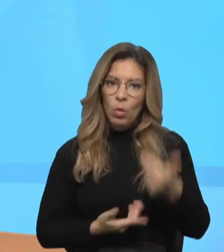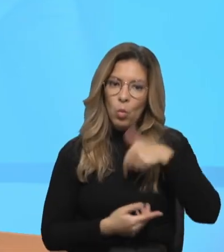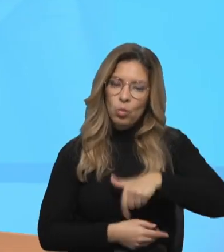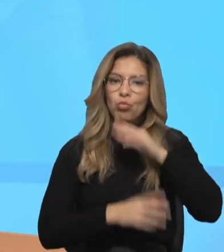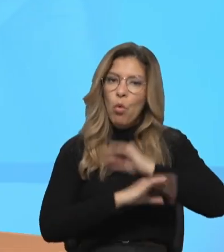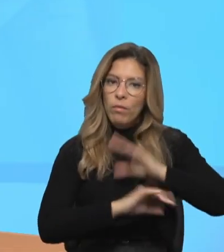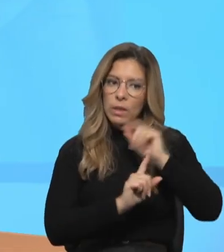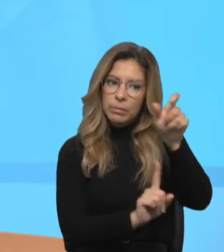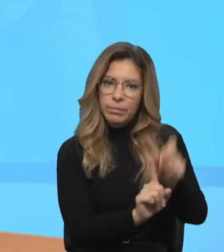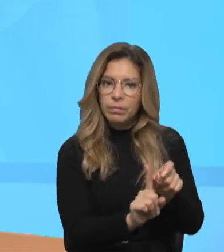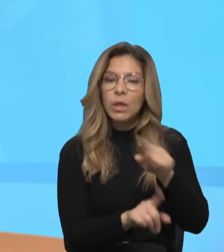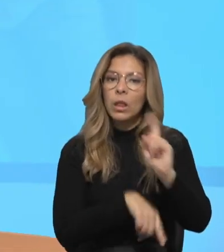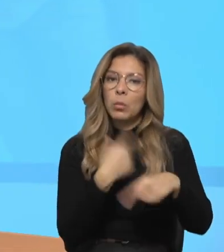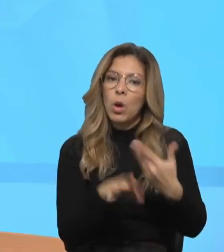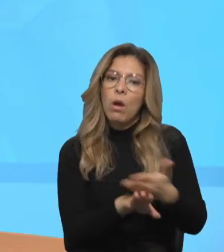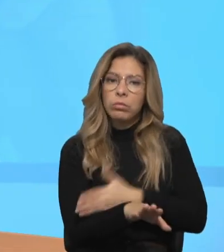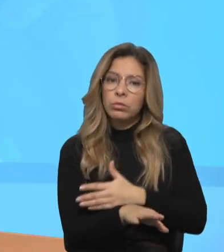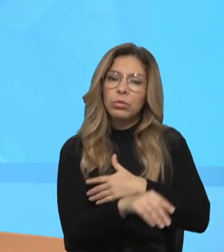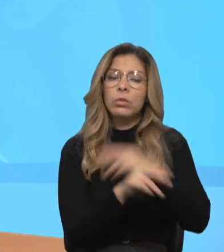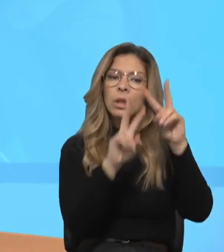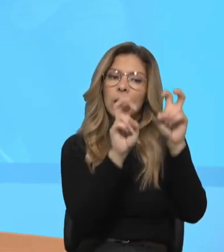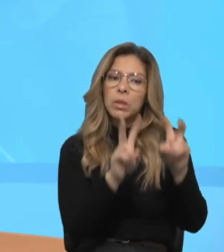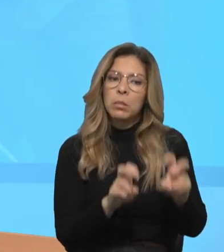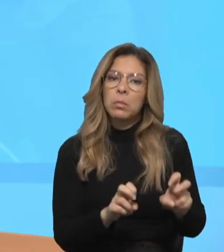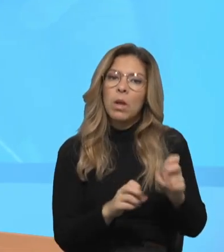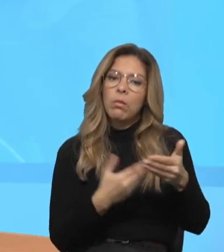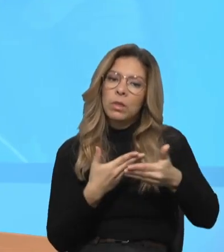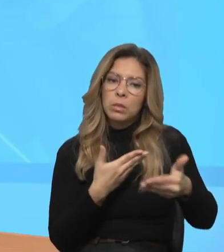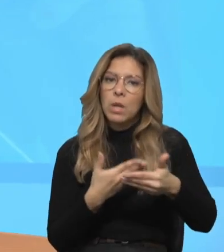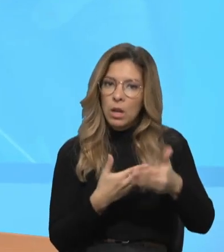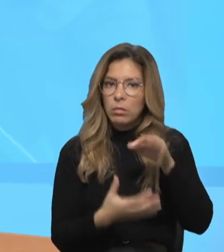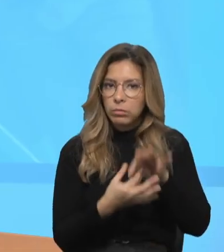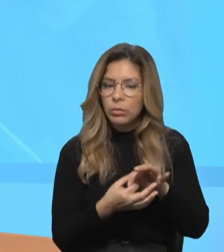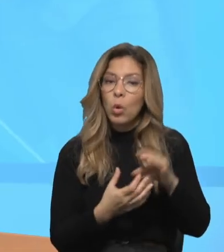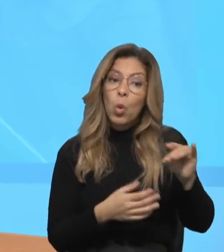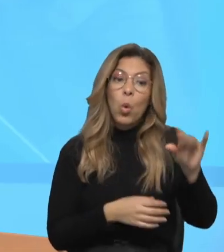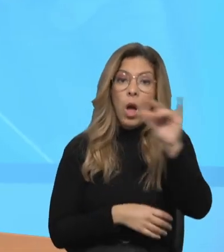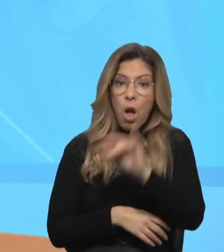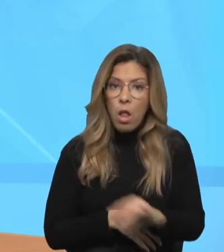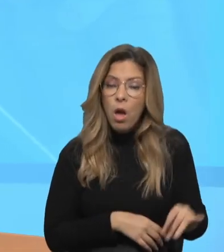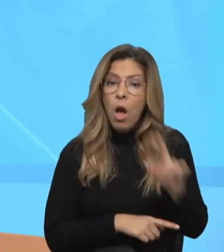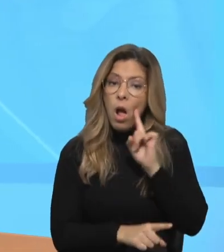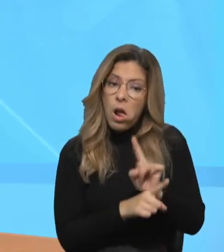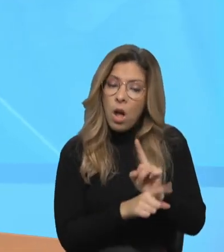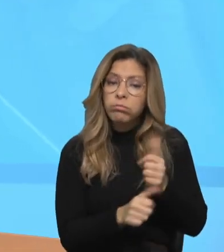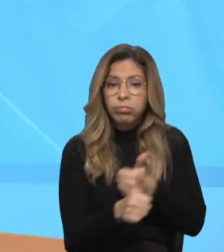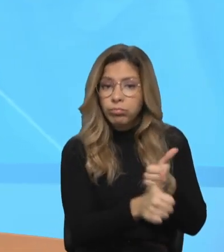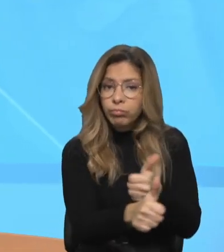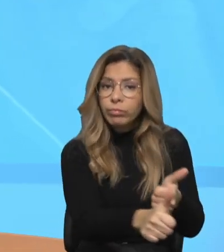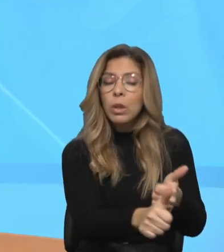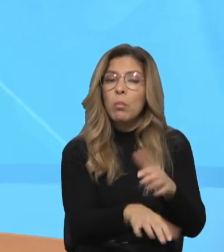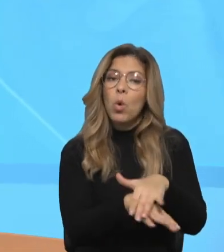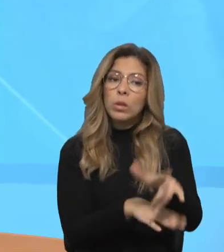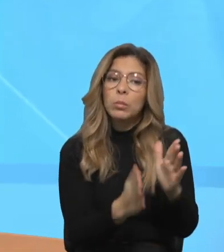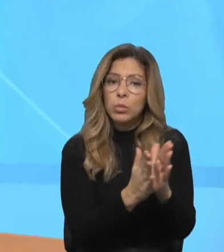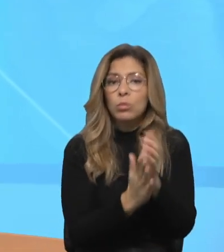mostrarmos notícias que marcam a atualidade, retomando hoje a informação sobre locais onde permanece a perseguição por motivos